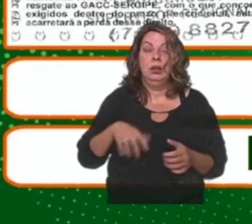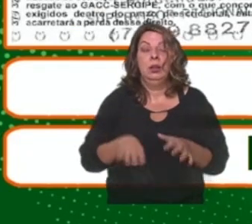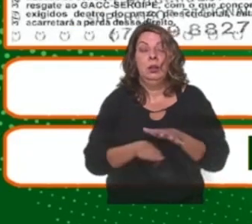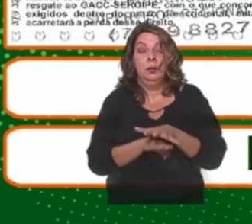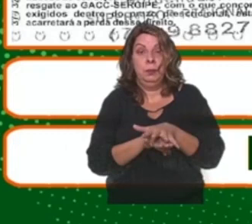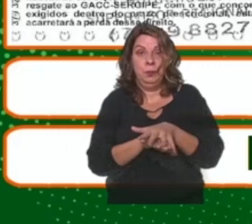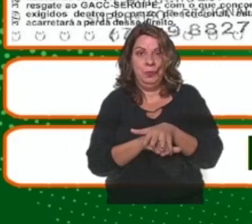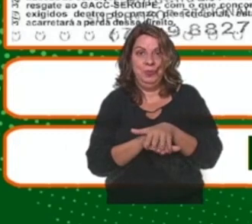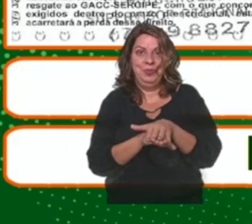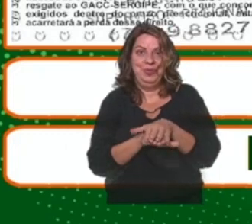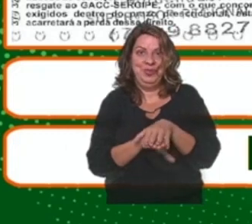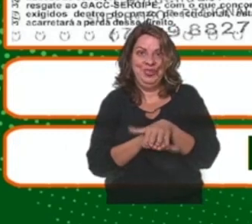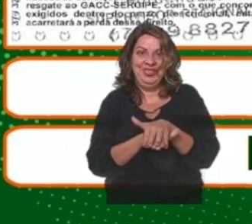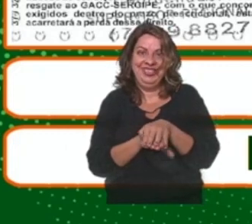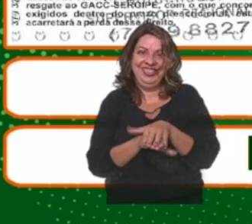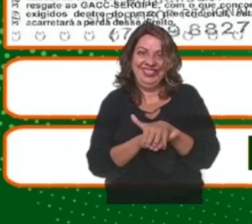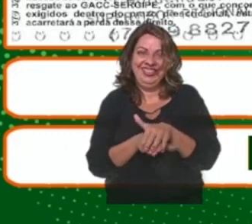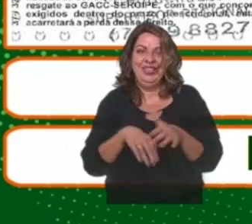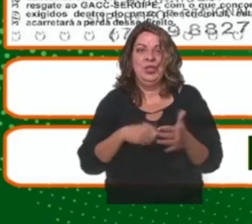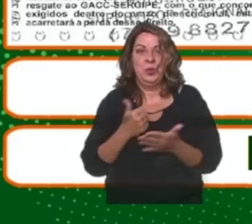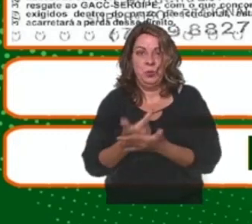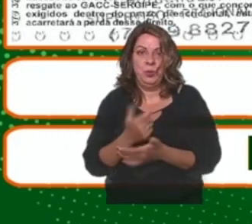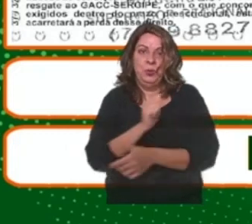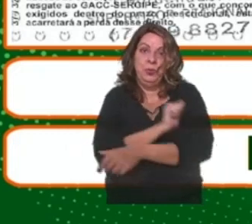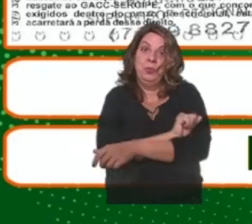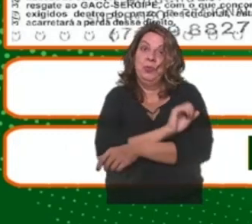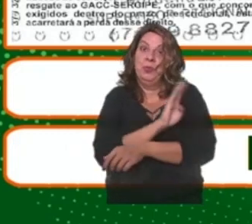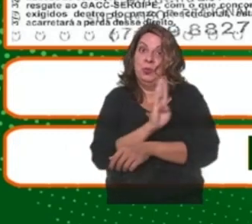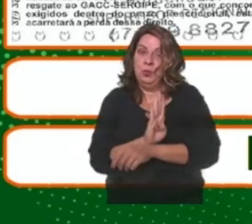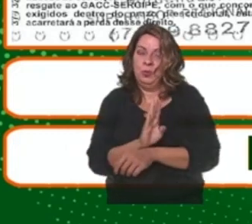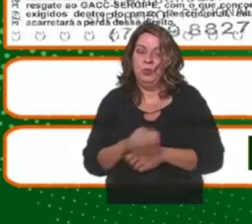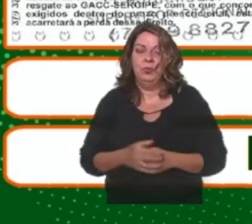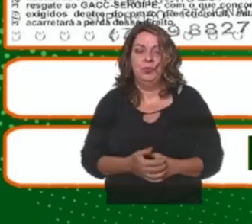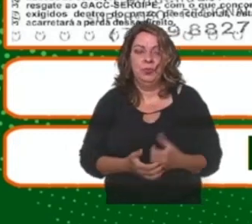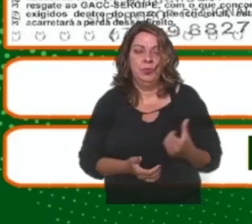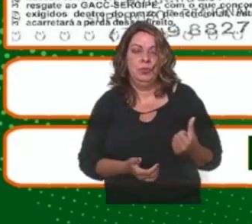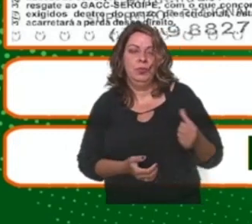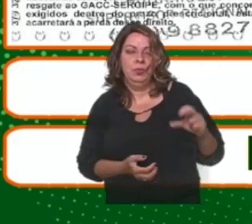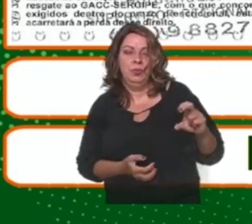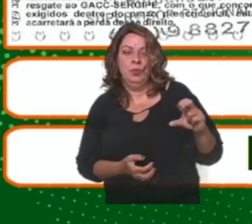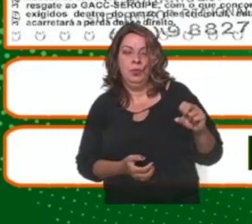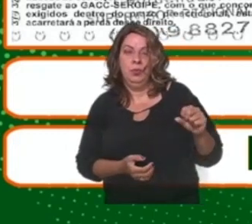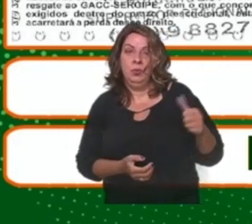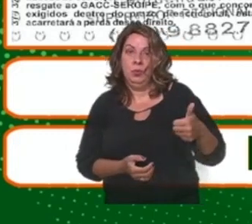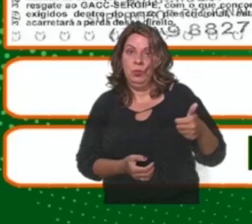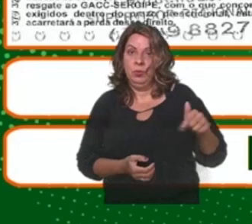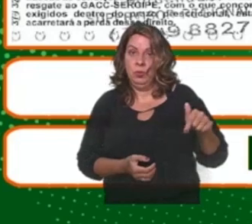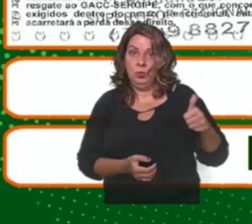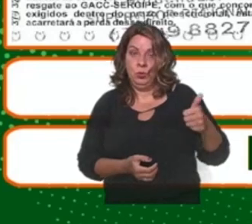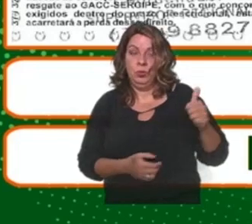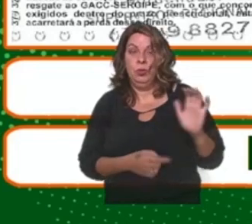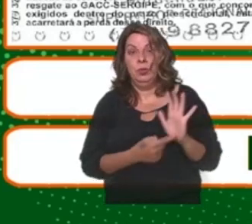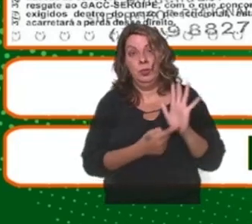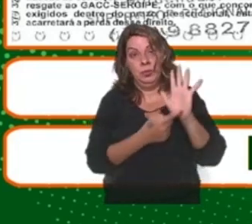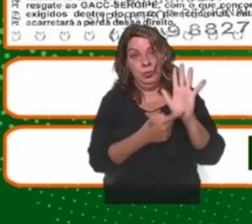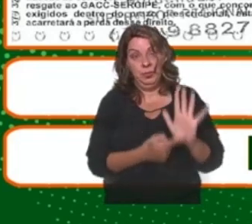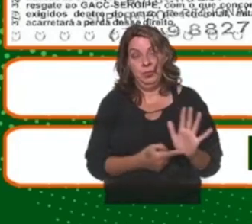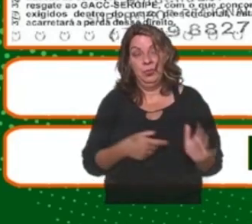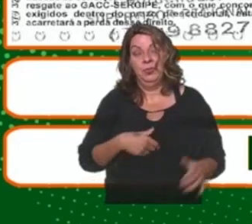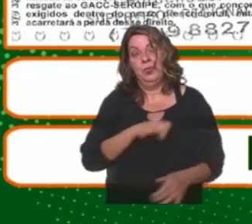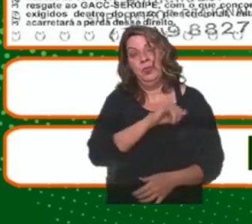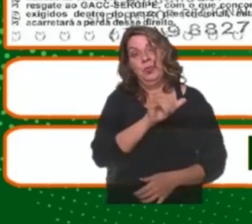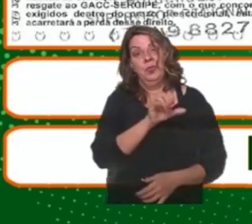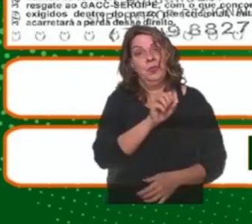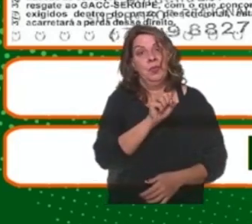Vitor, Regional Barra dos Coqueiros. 658171, essa é a numeração que aparece para mim aqui, da